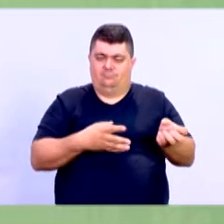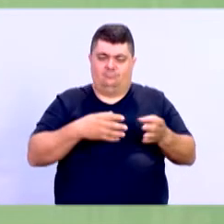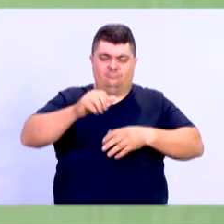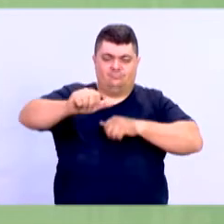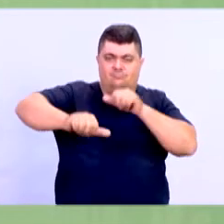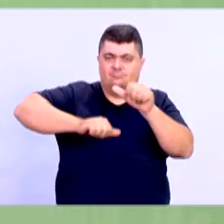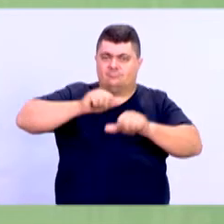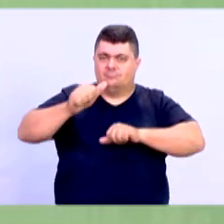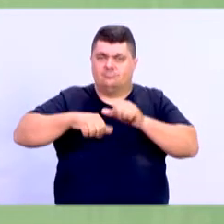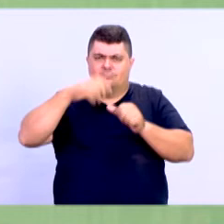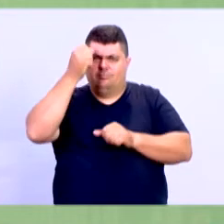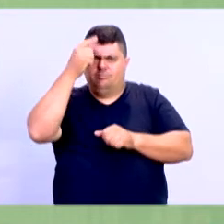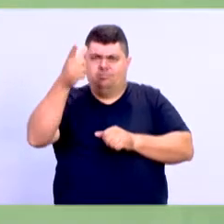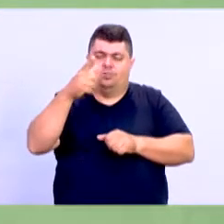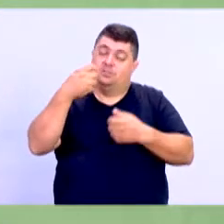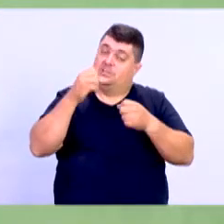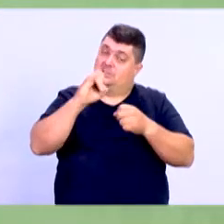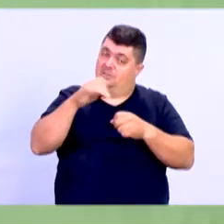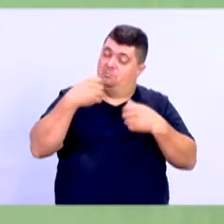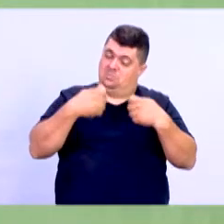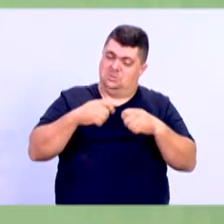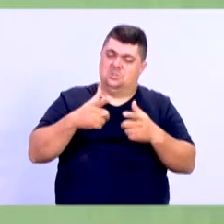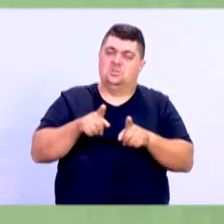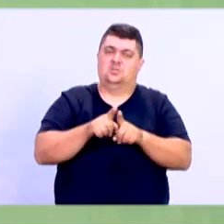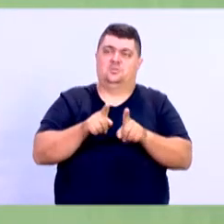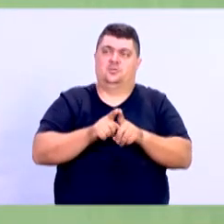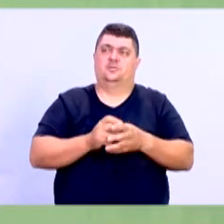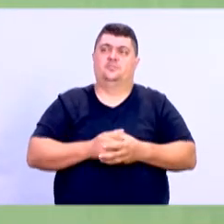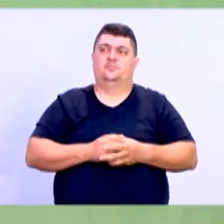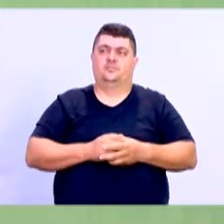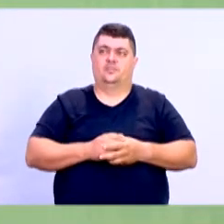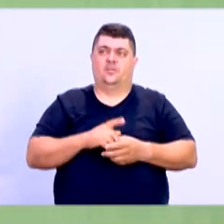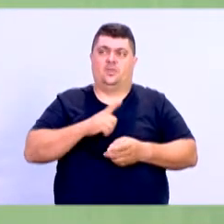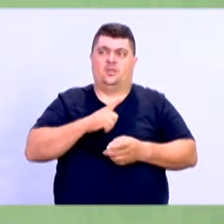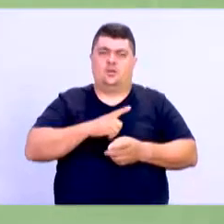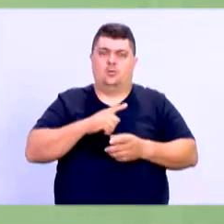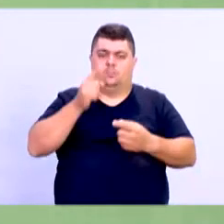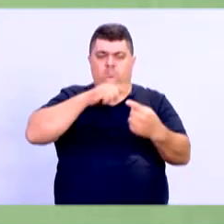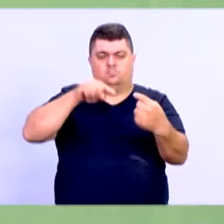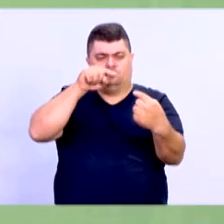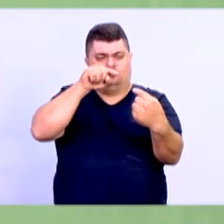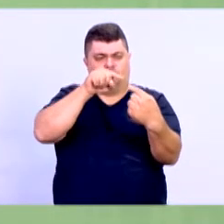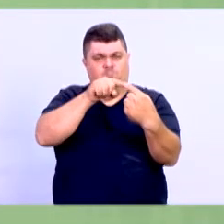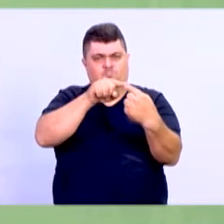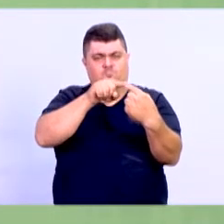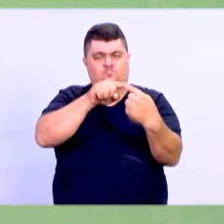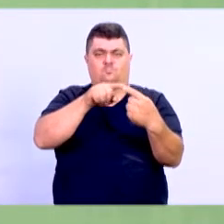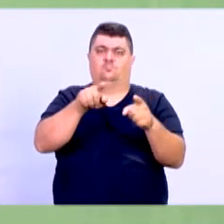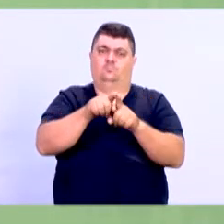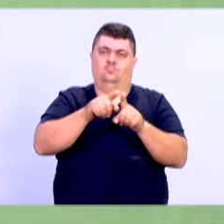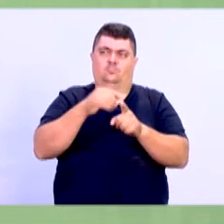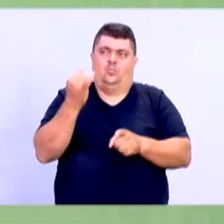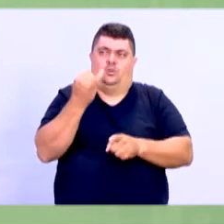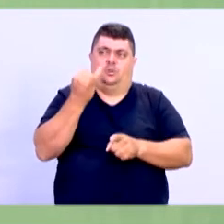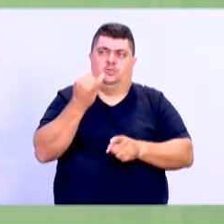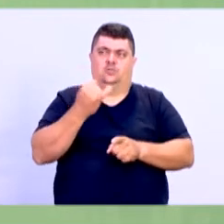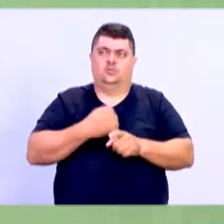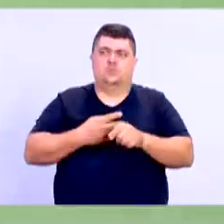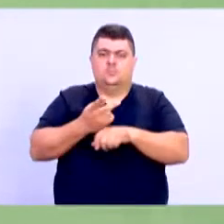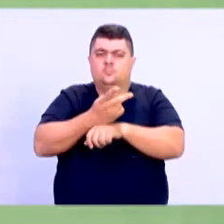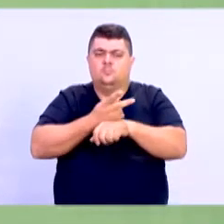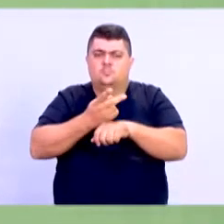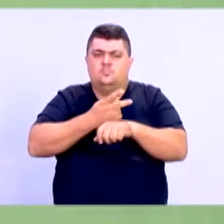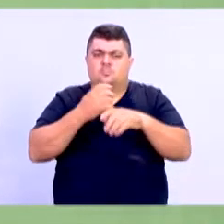e mudança cultural, caso necessário dentro da empresa. Ênfase nos objetivos e resultados. Busca